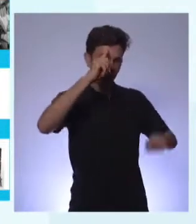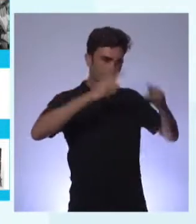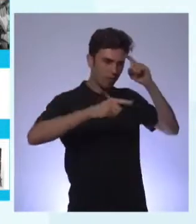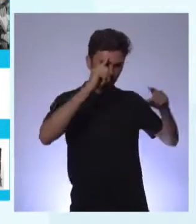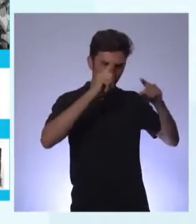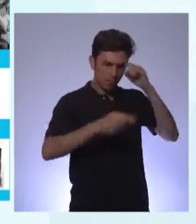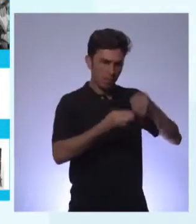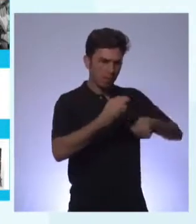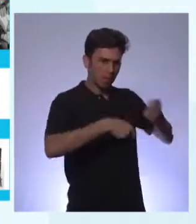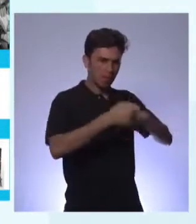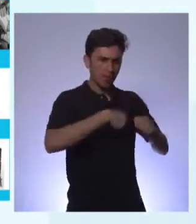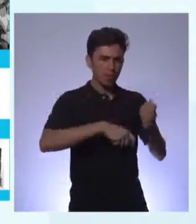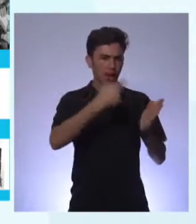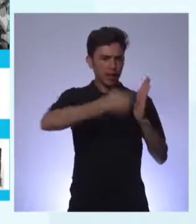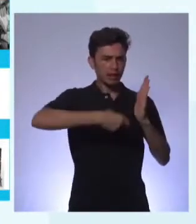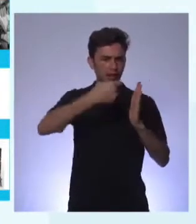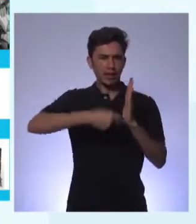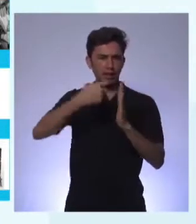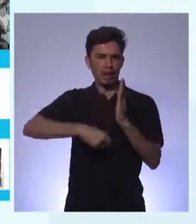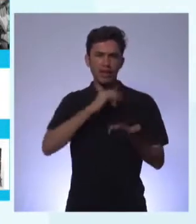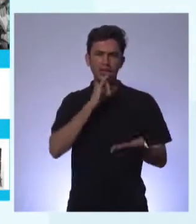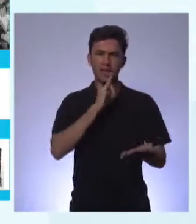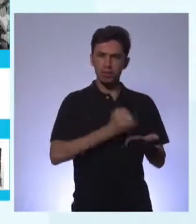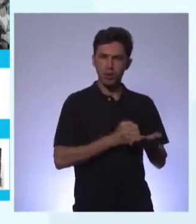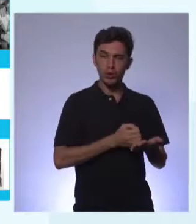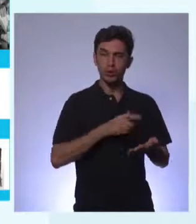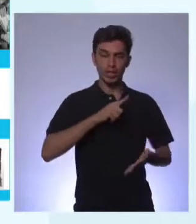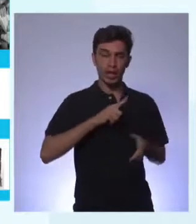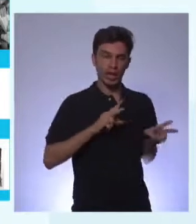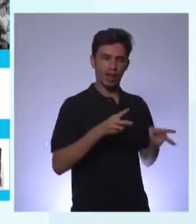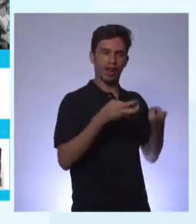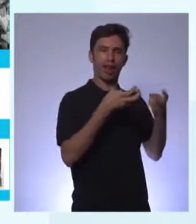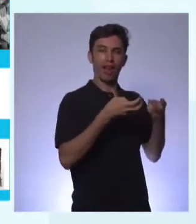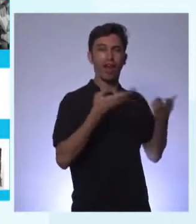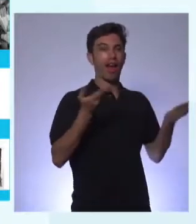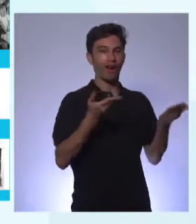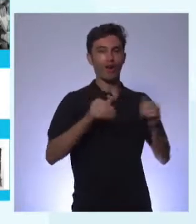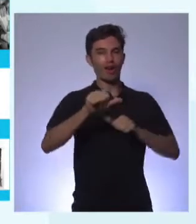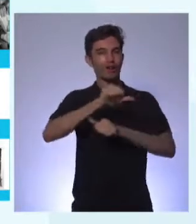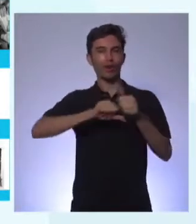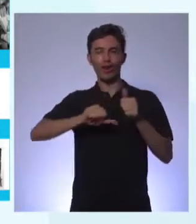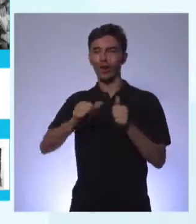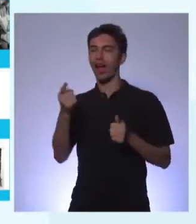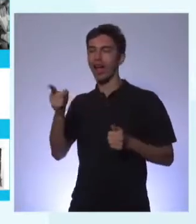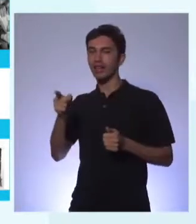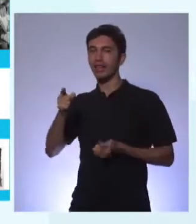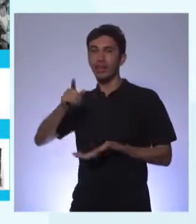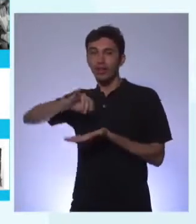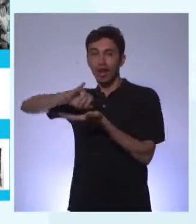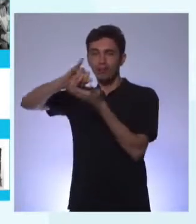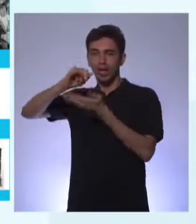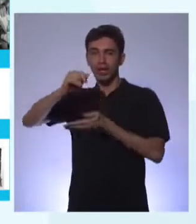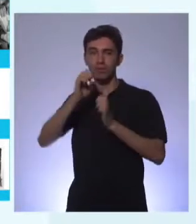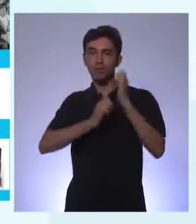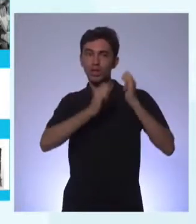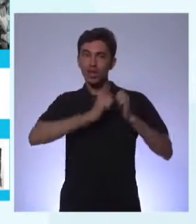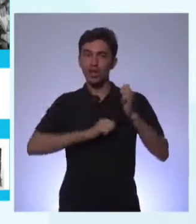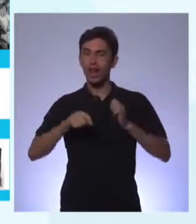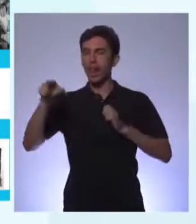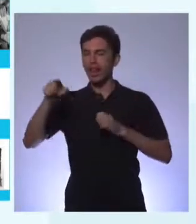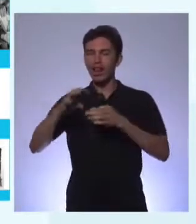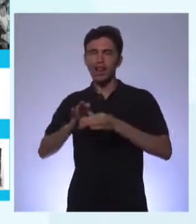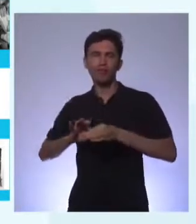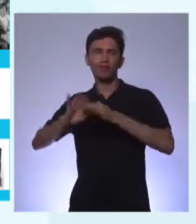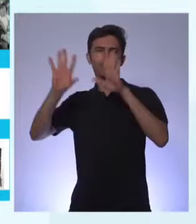as taxações, ele lucra, agora o capitalismo industrial vai defender o liberalismo econômico, ou